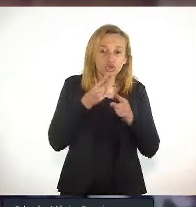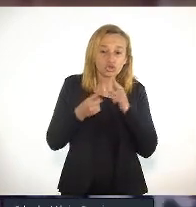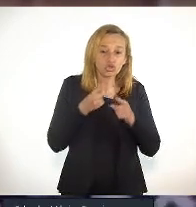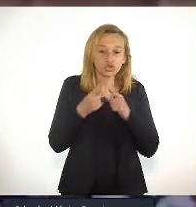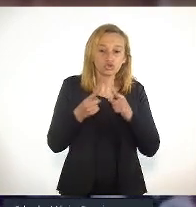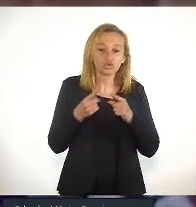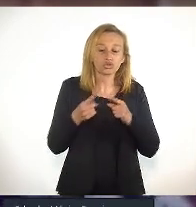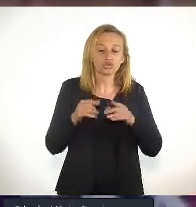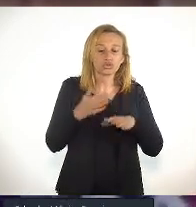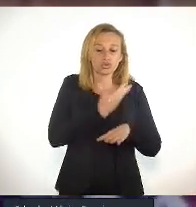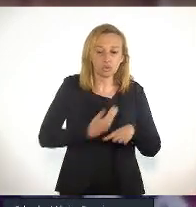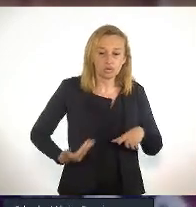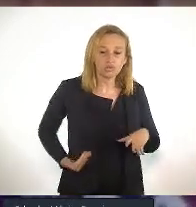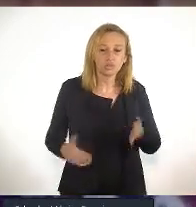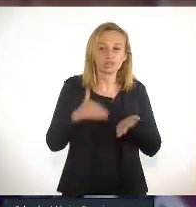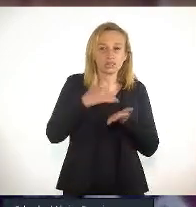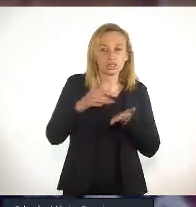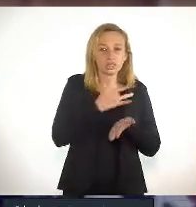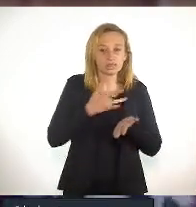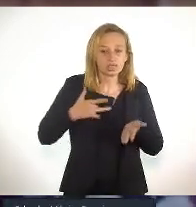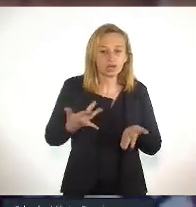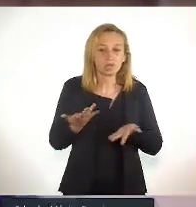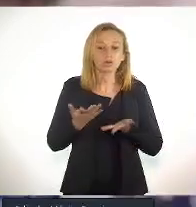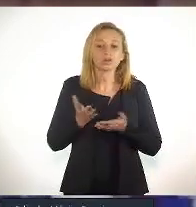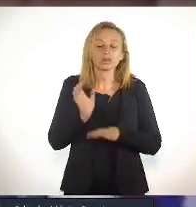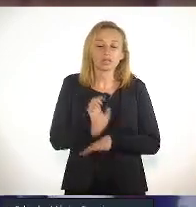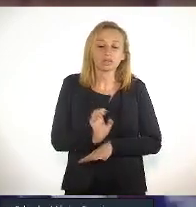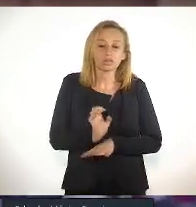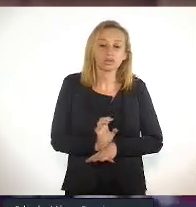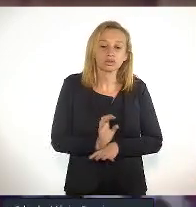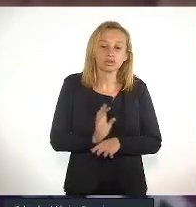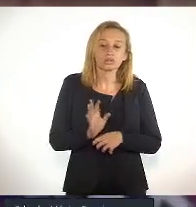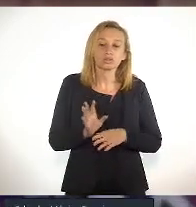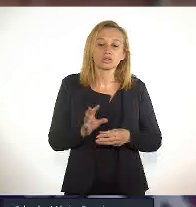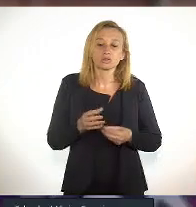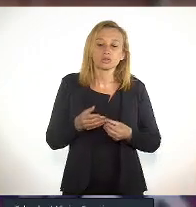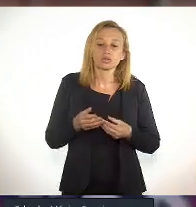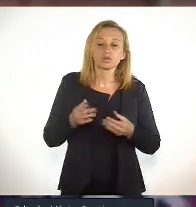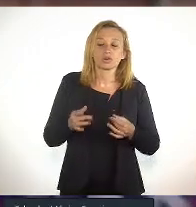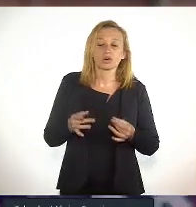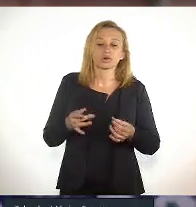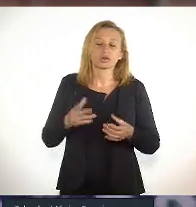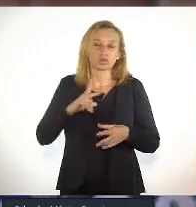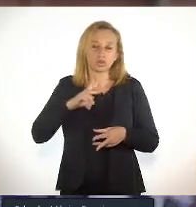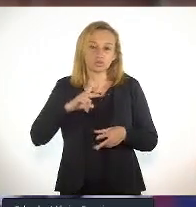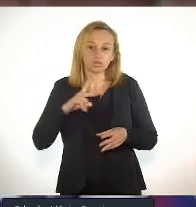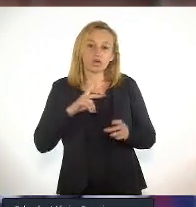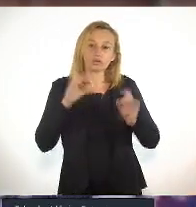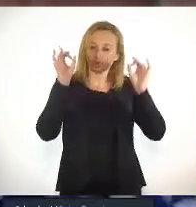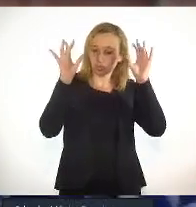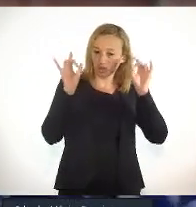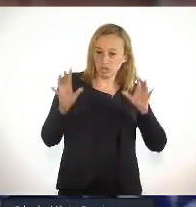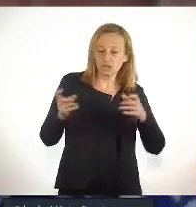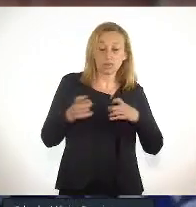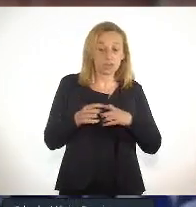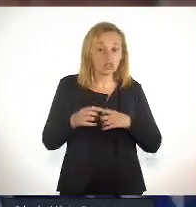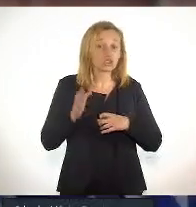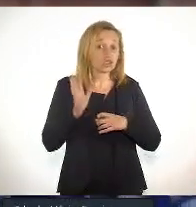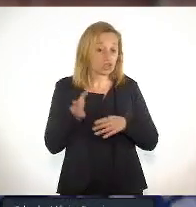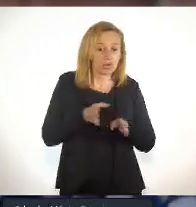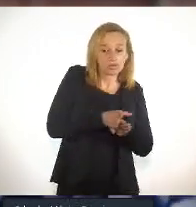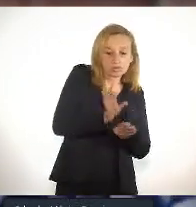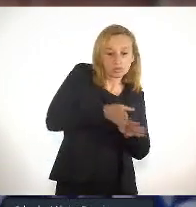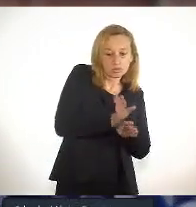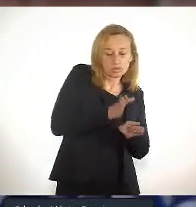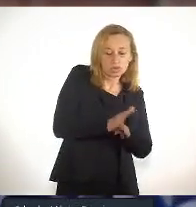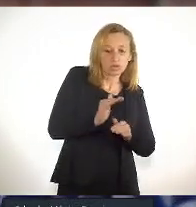âmbito do governo, na Secretaria de Estado de Saúde, né, medidas que os próprios especialistas já vêm orientando para que se